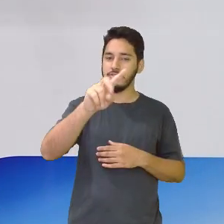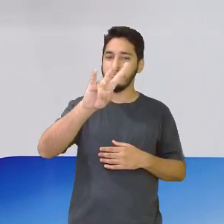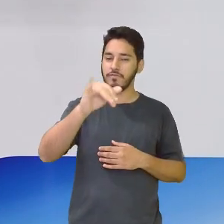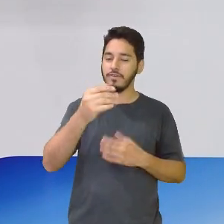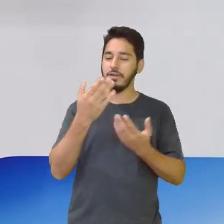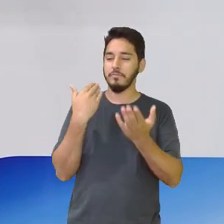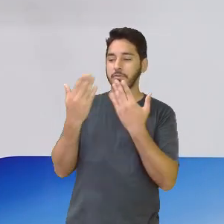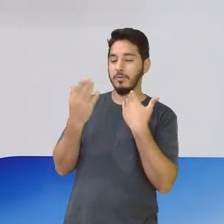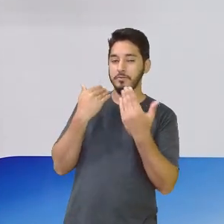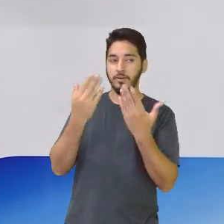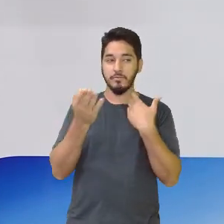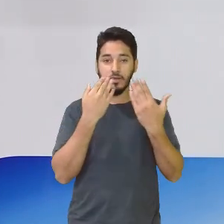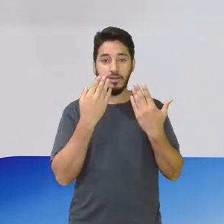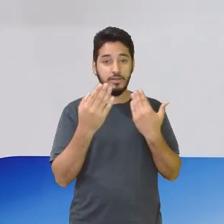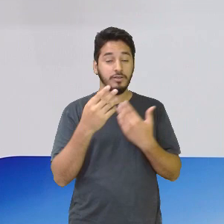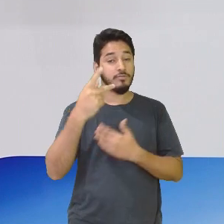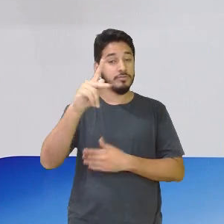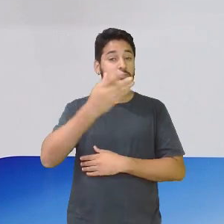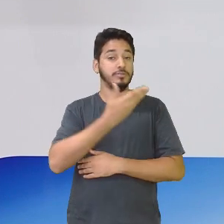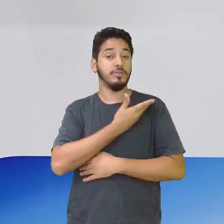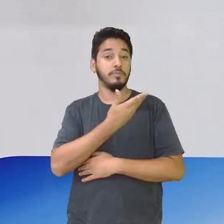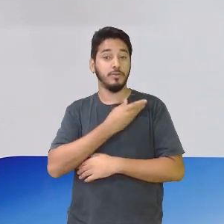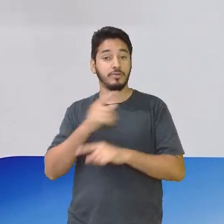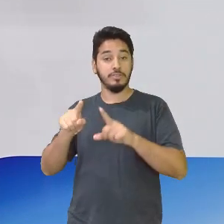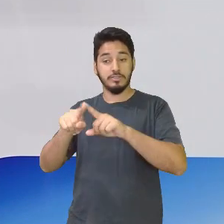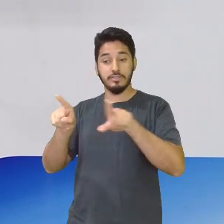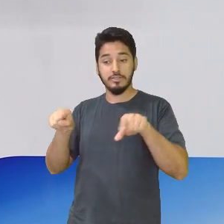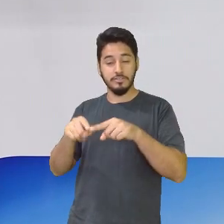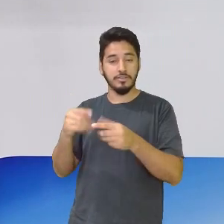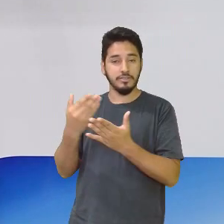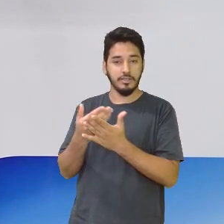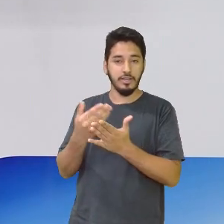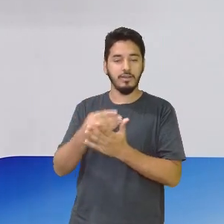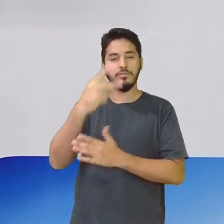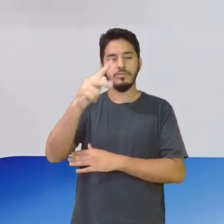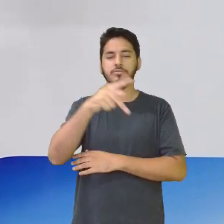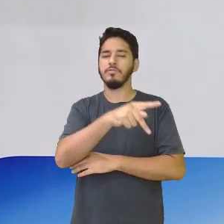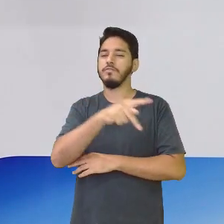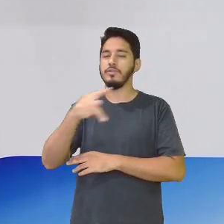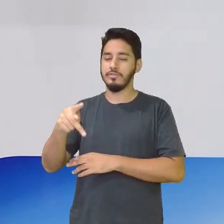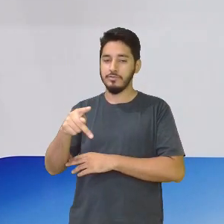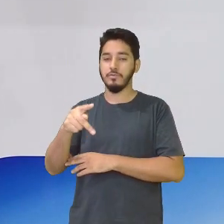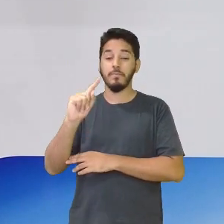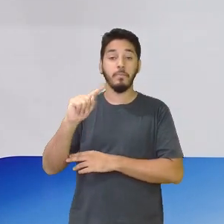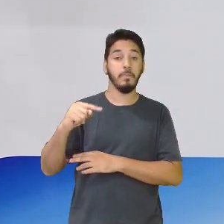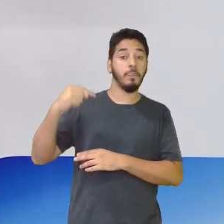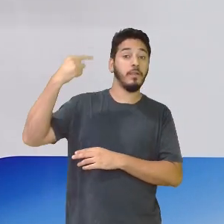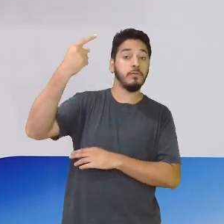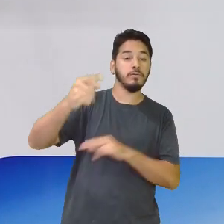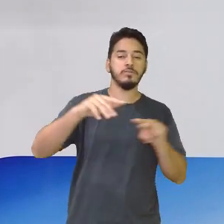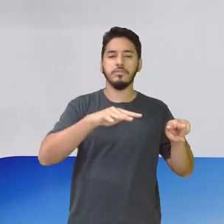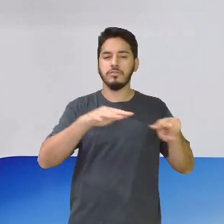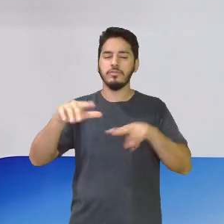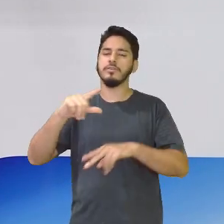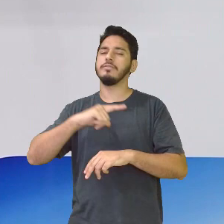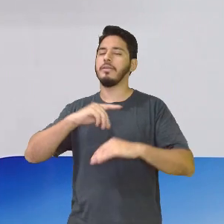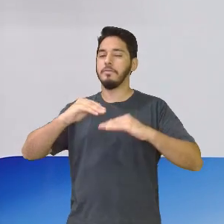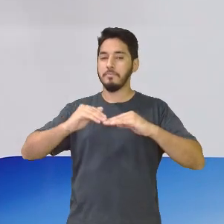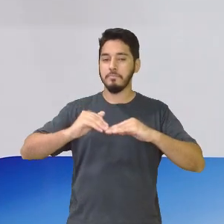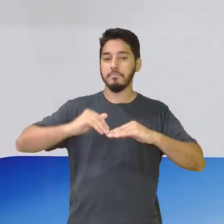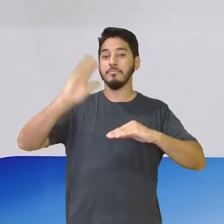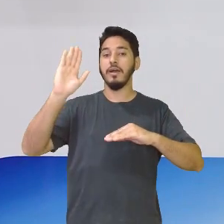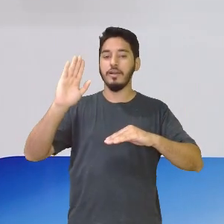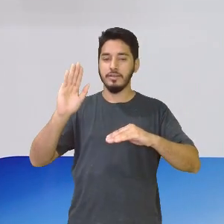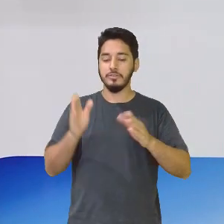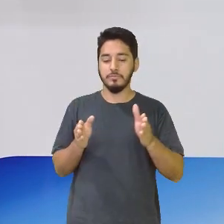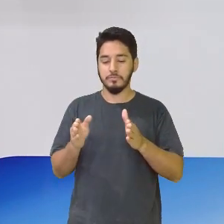sobre isso com seus colegas de classes, com os seus professores. Próxima semana tem mais